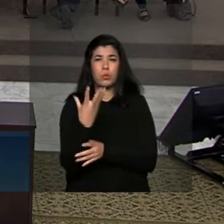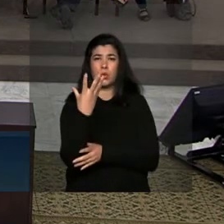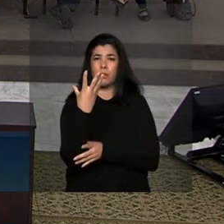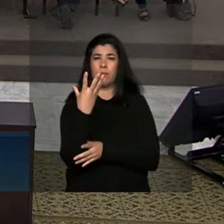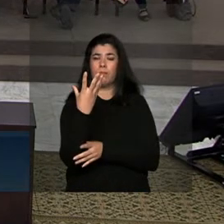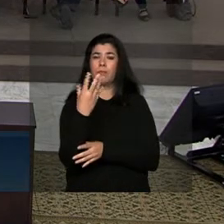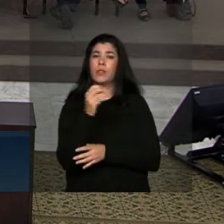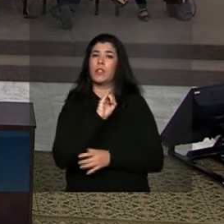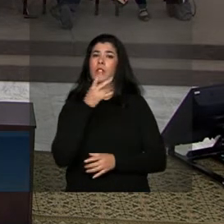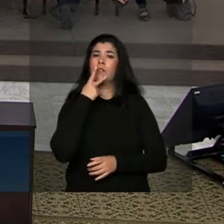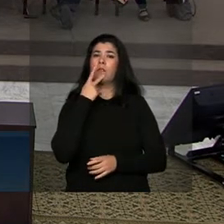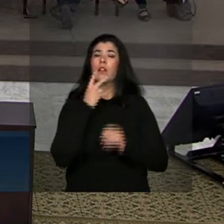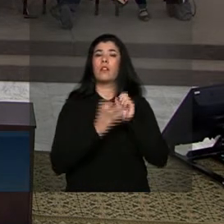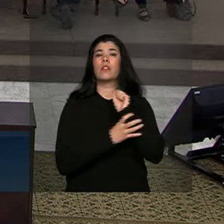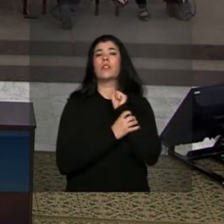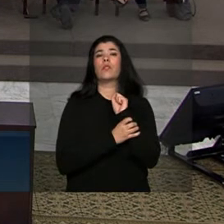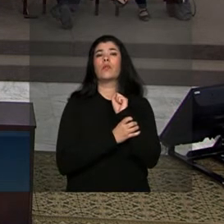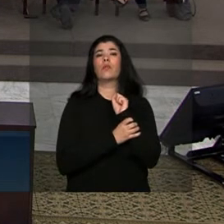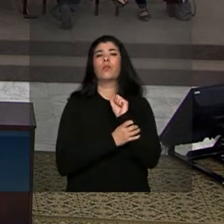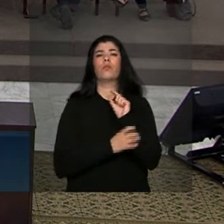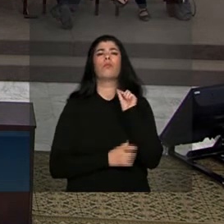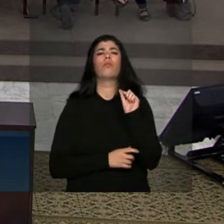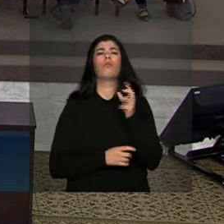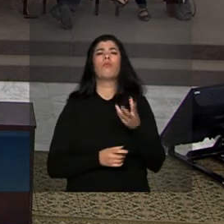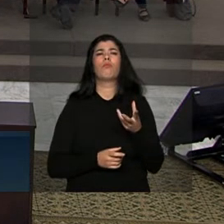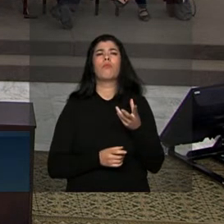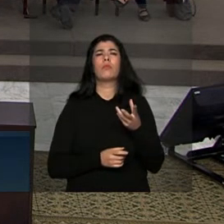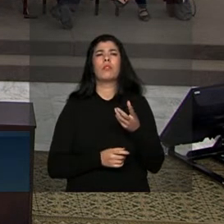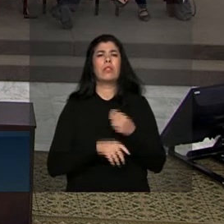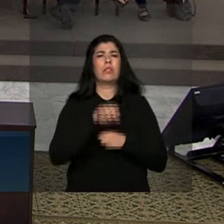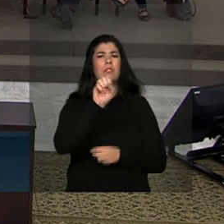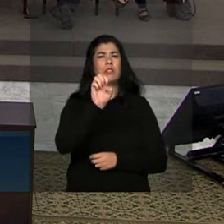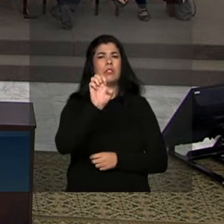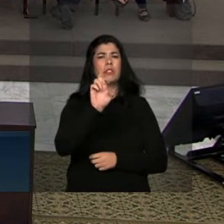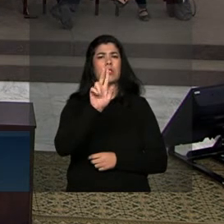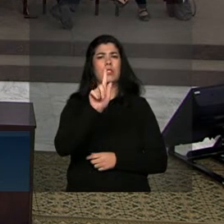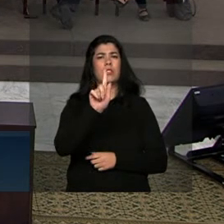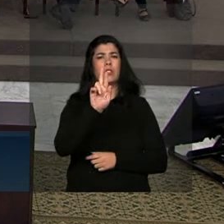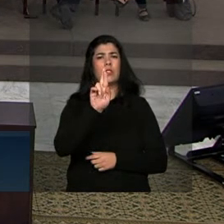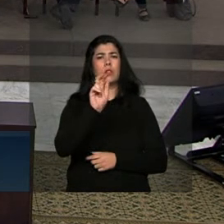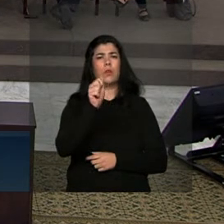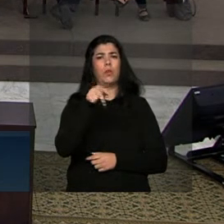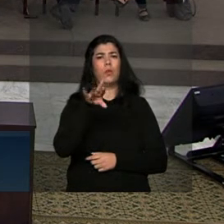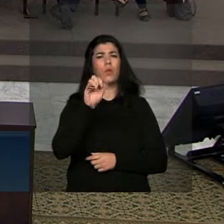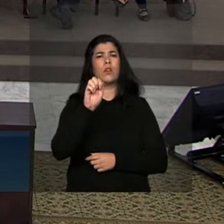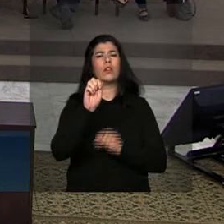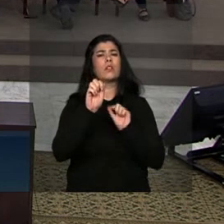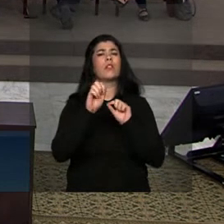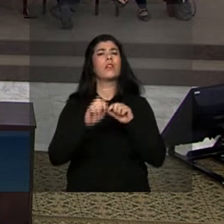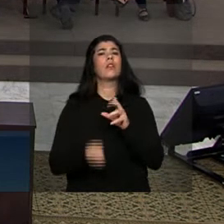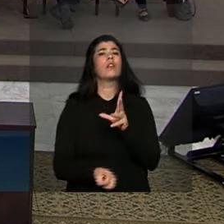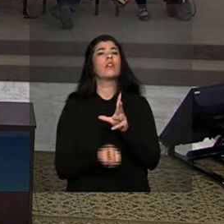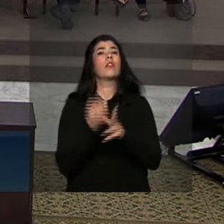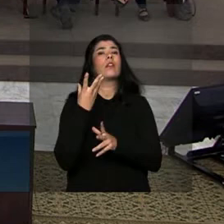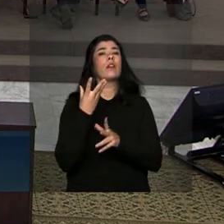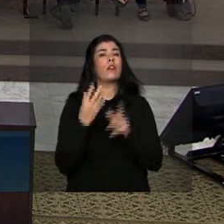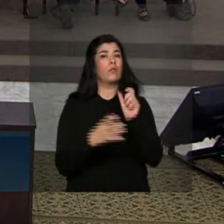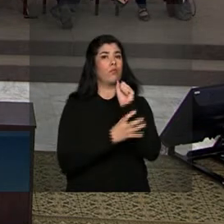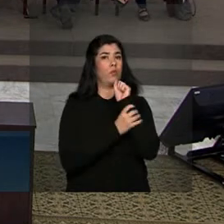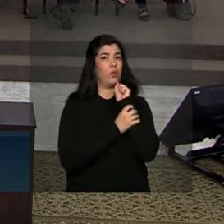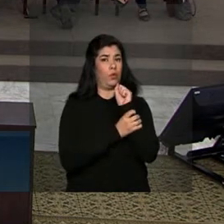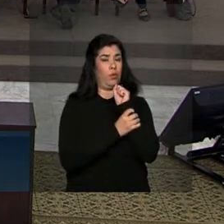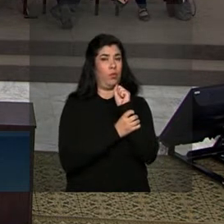gente fala em segurança, a gente fala do seguro. E aí, a implementação do novo seguro